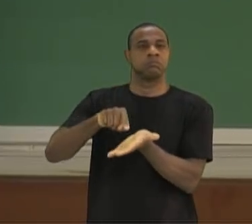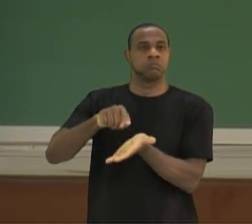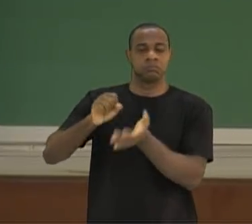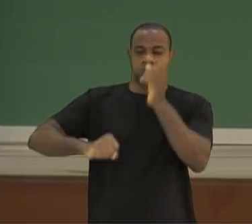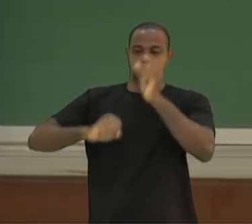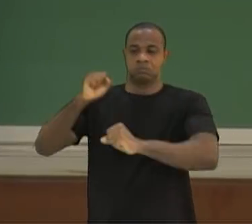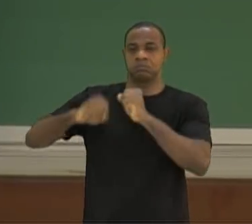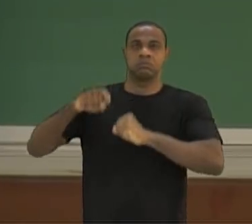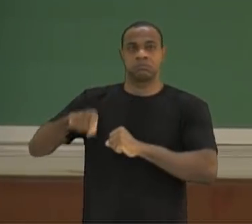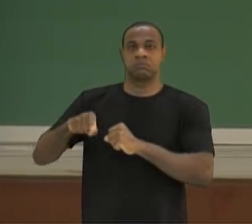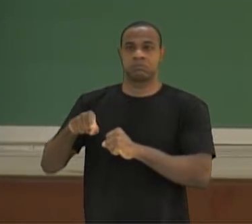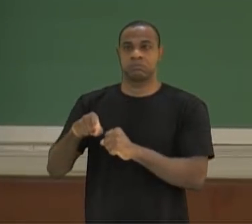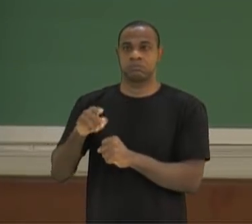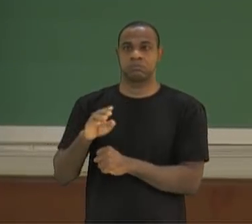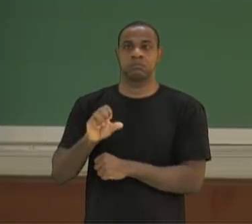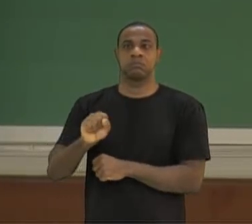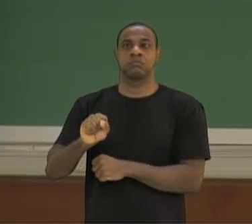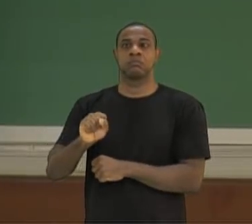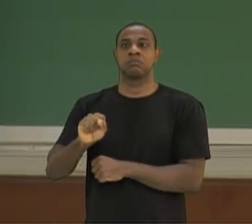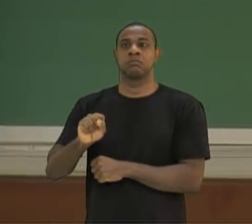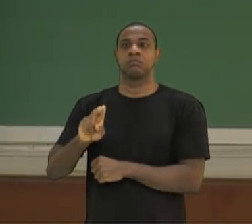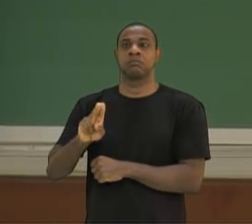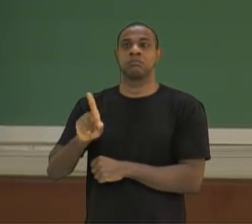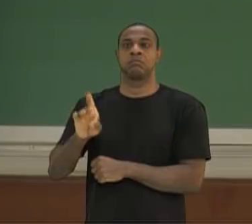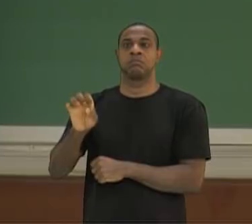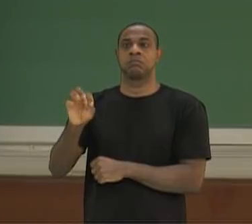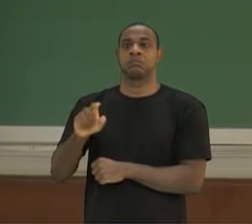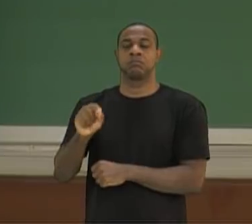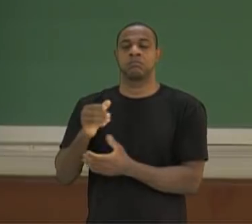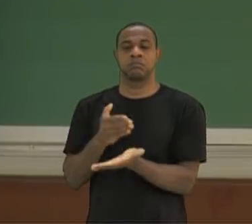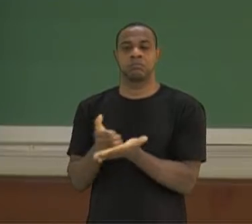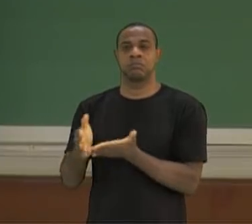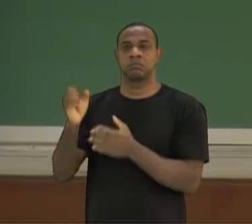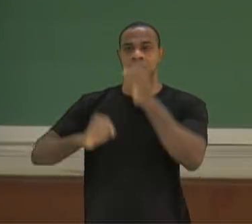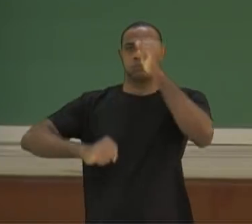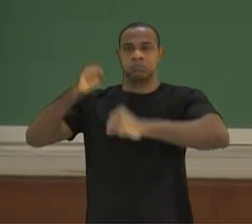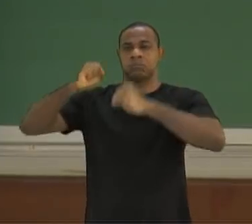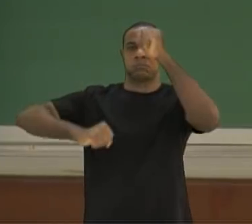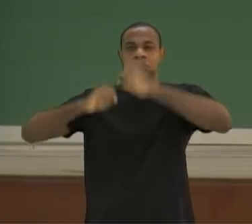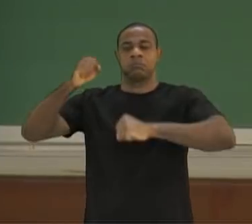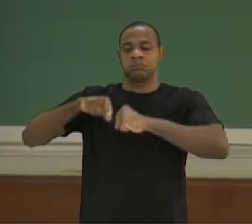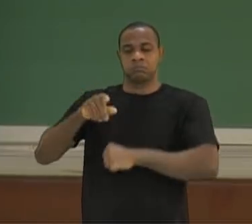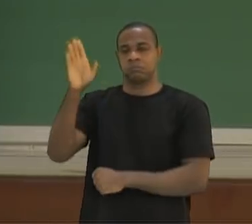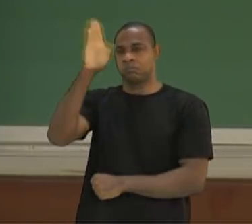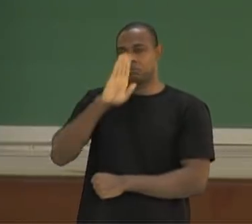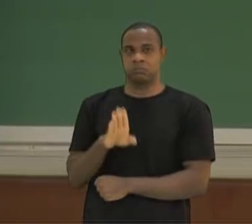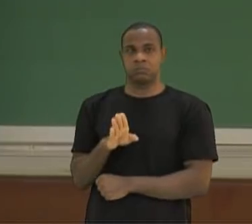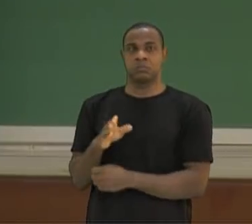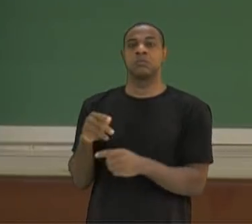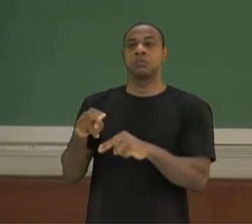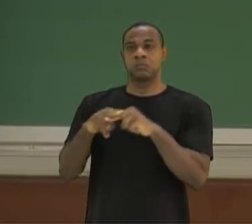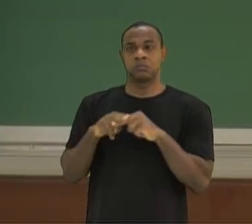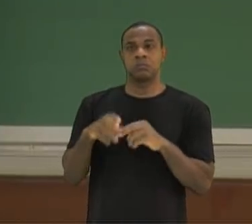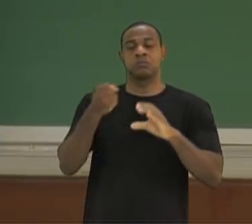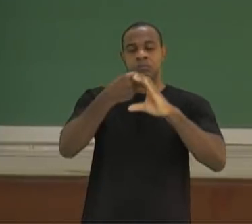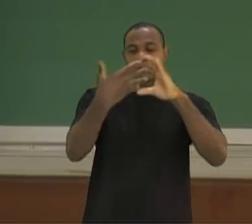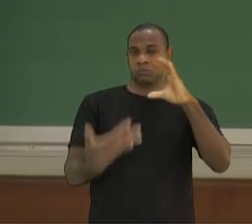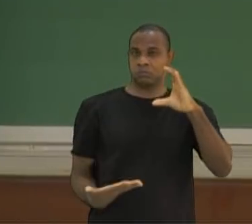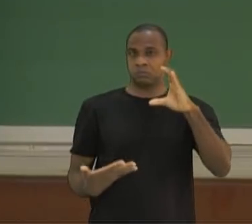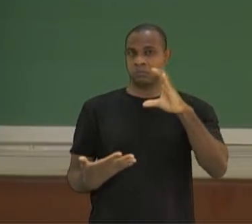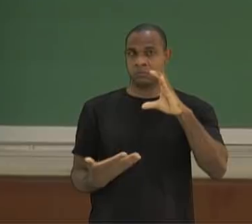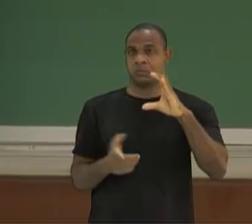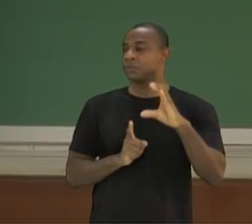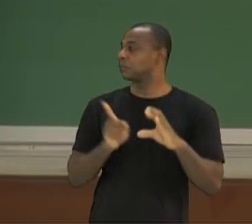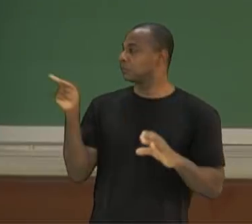Sudeste está diretamente ligada com o início da industrialização do Brasil, por causa dessas características.